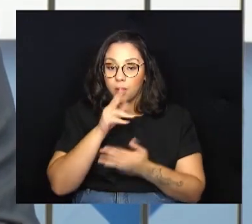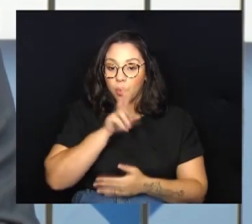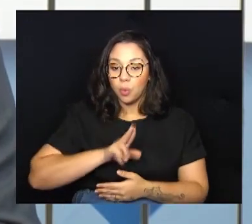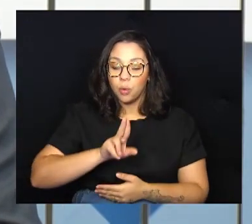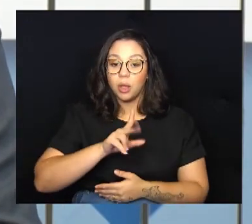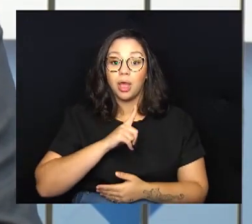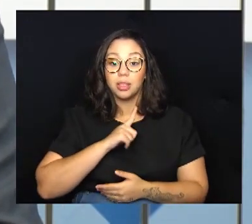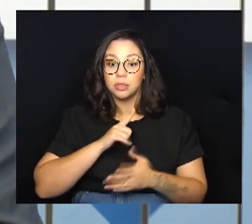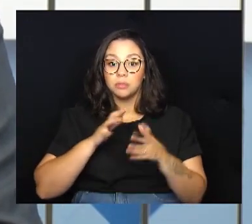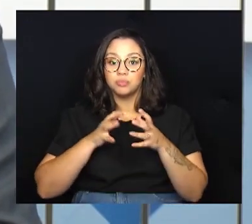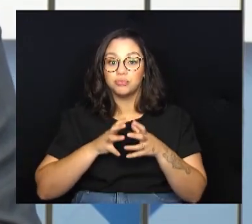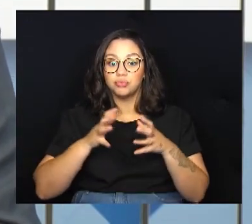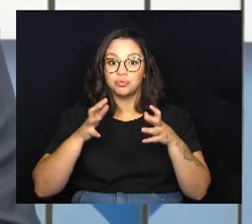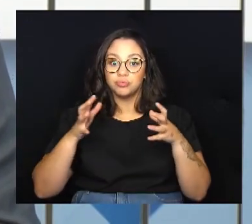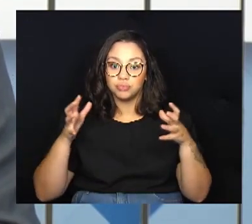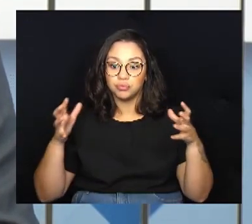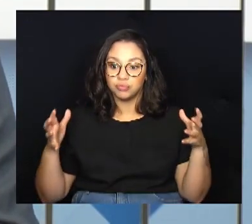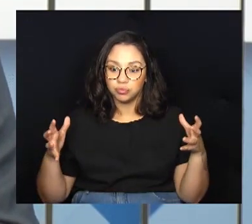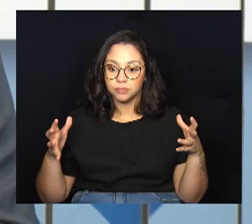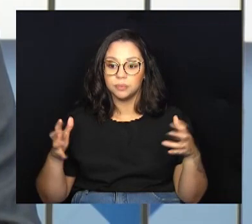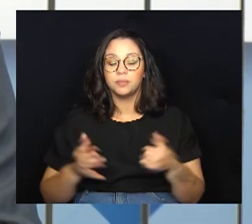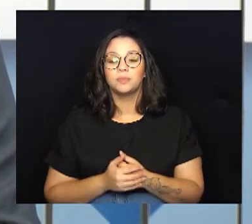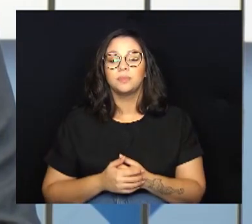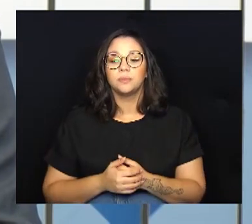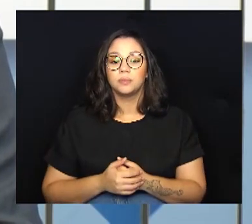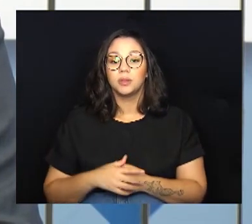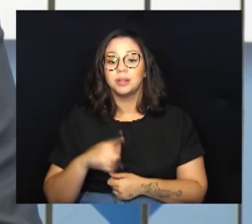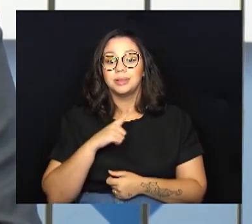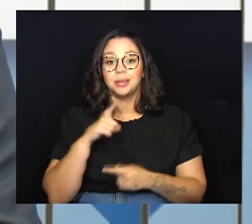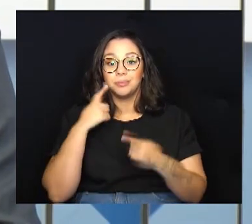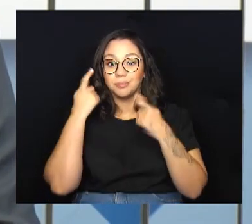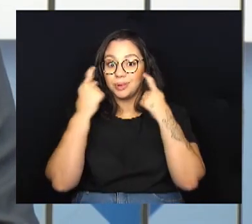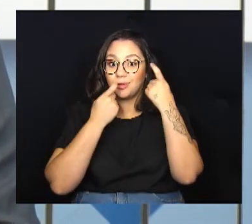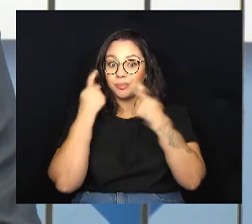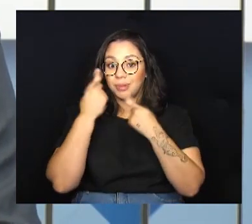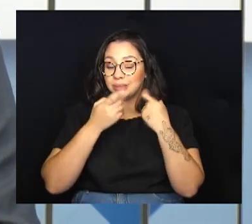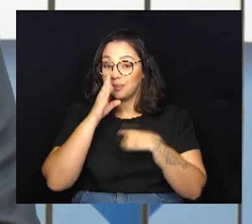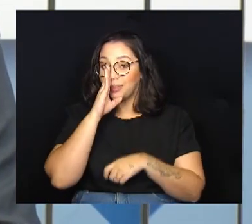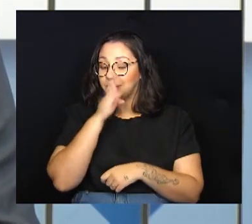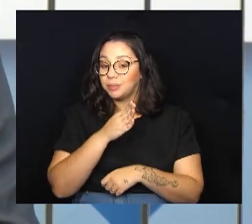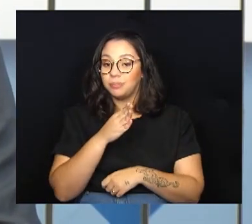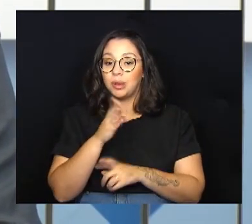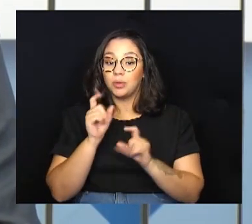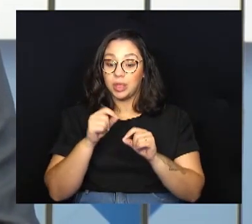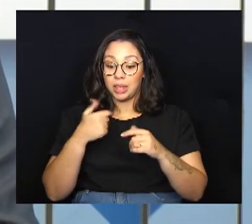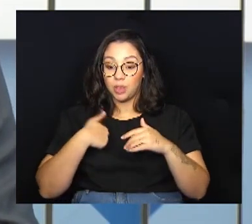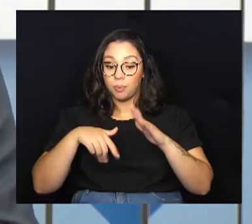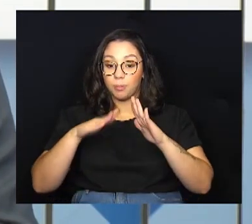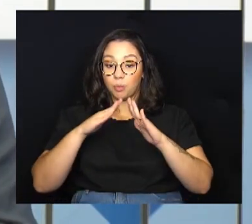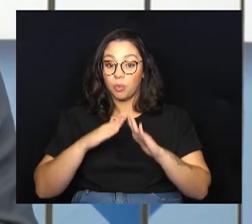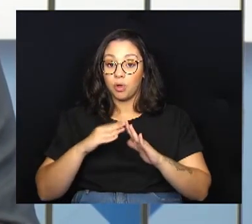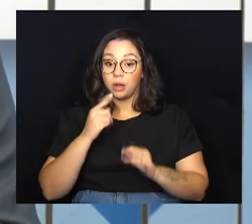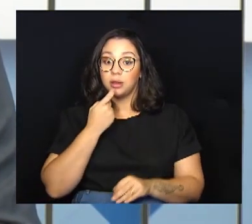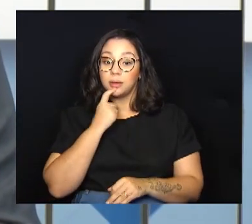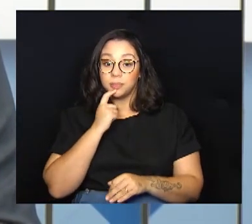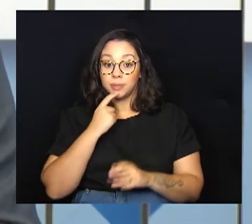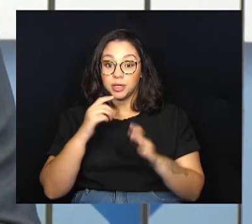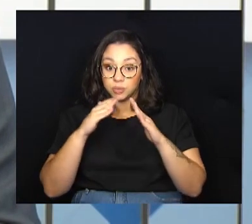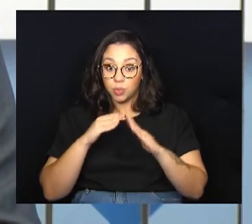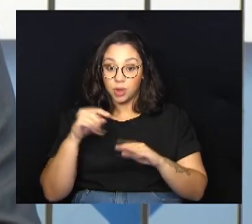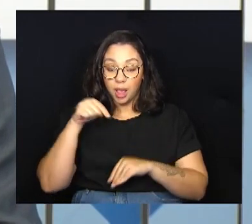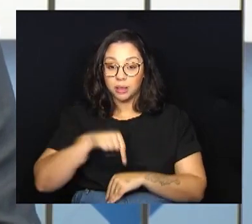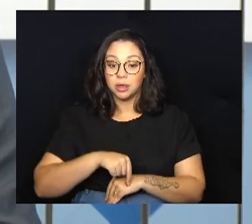mais baratas, na região central, 50 centavos a pitada. Até hoje, já tem tempo, 50 centavos a pitada.